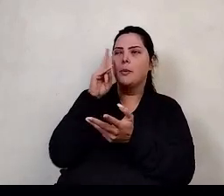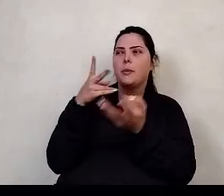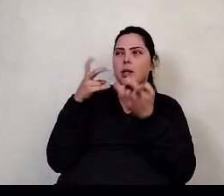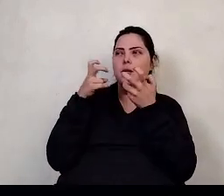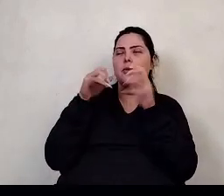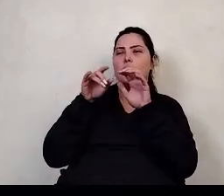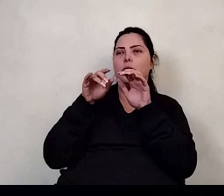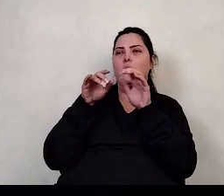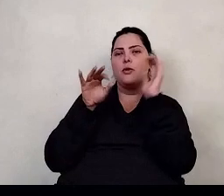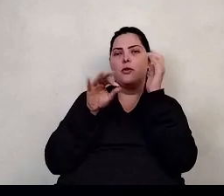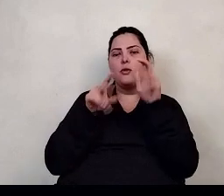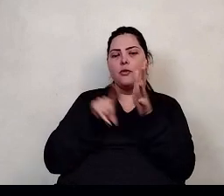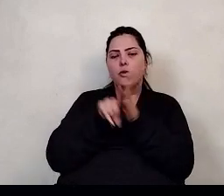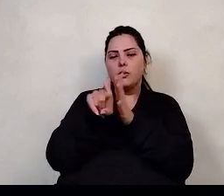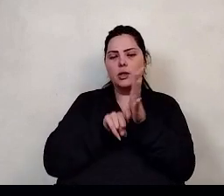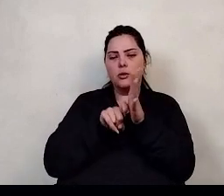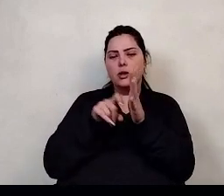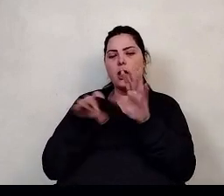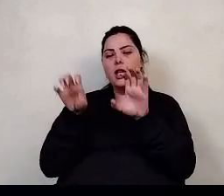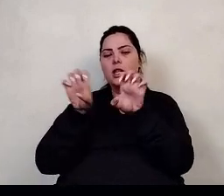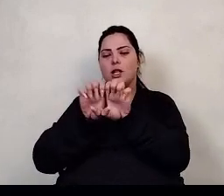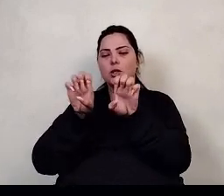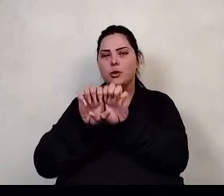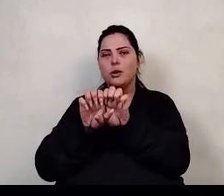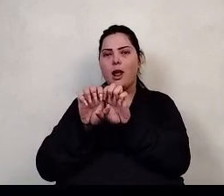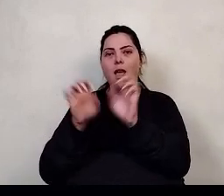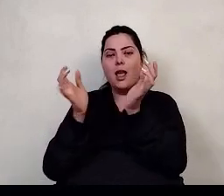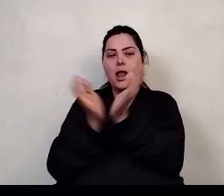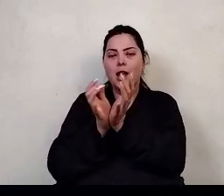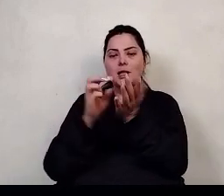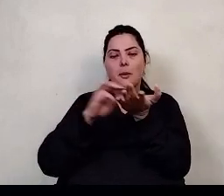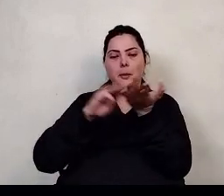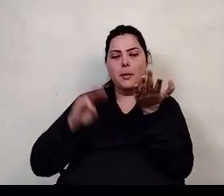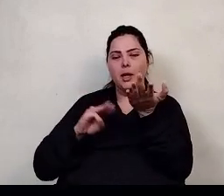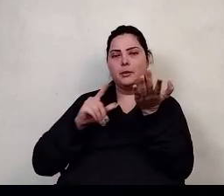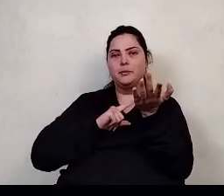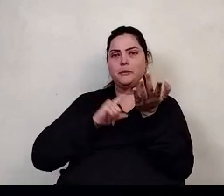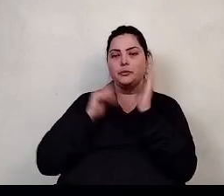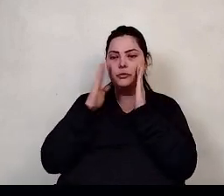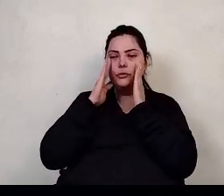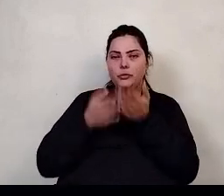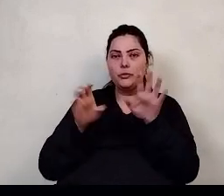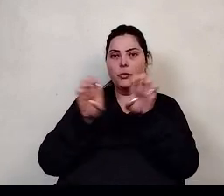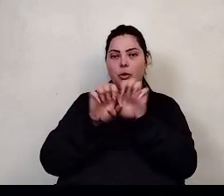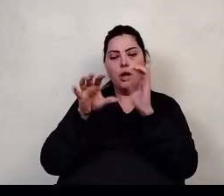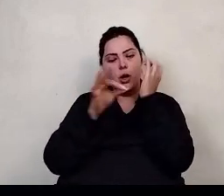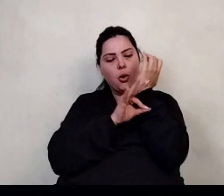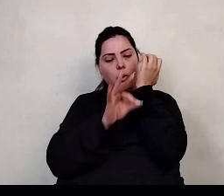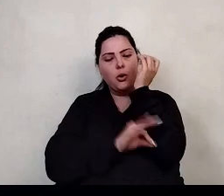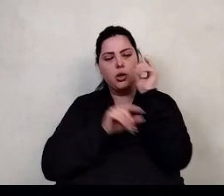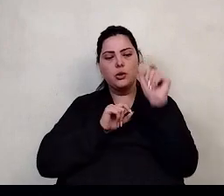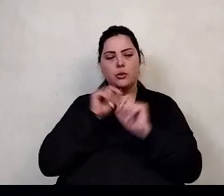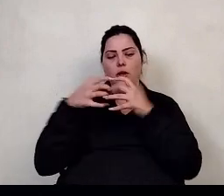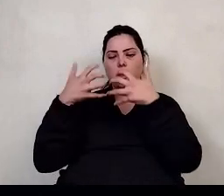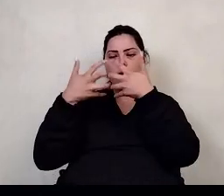na verdade, a minha estrutura de classes e métodos que eu tenho. Então, a gente foca muito mais na estrutura do código do que necessariamente na funcionalidade.